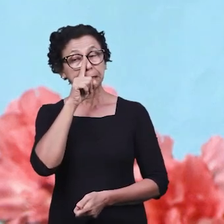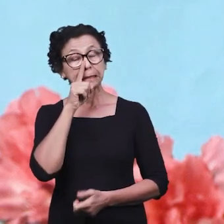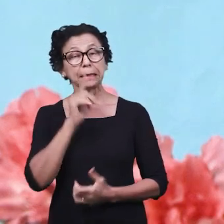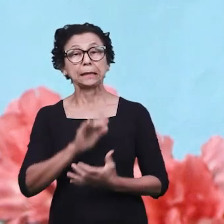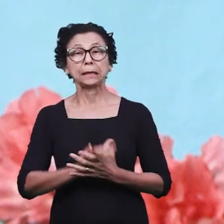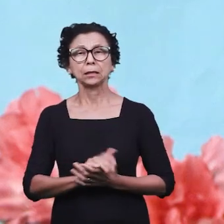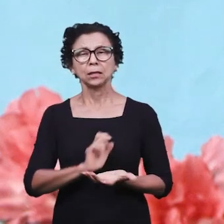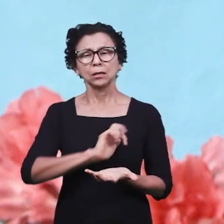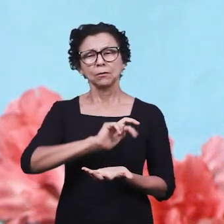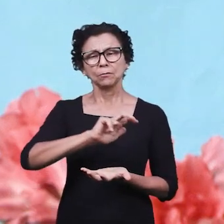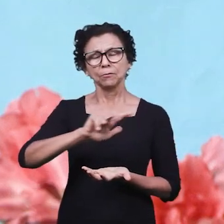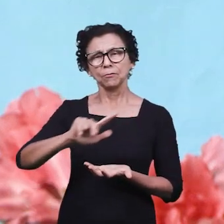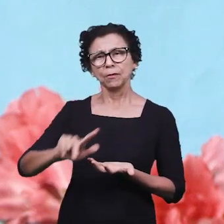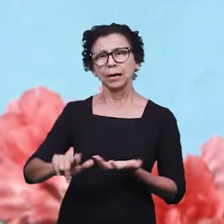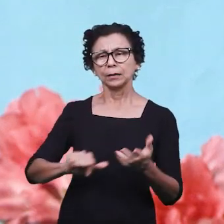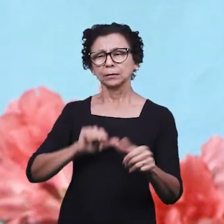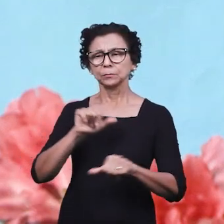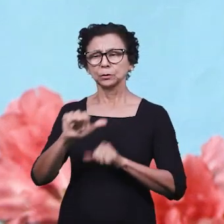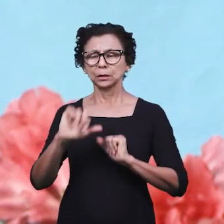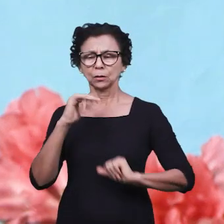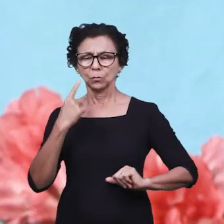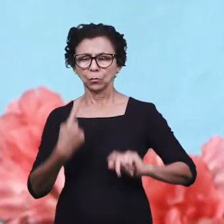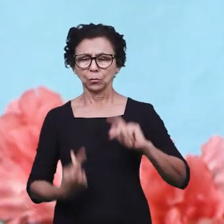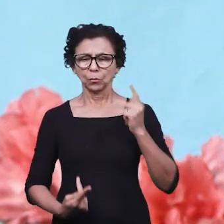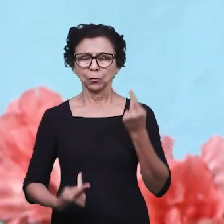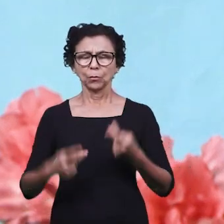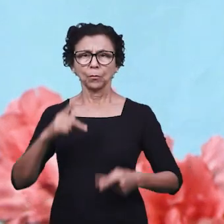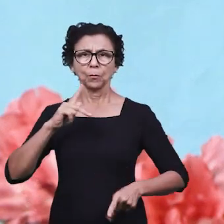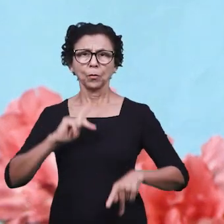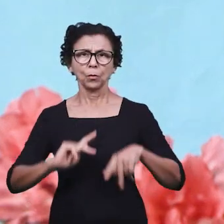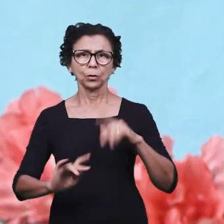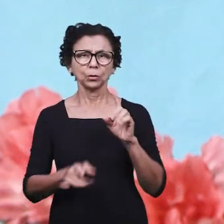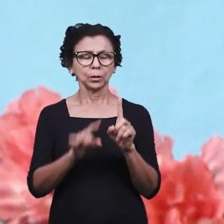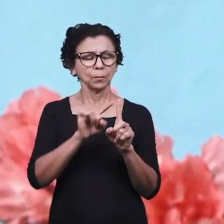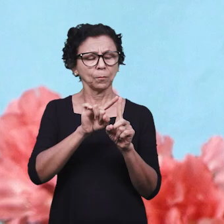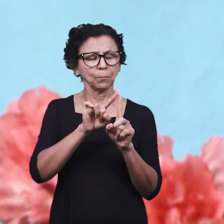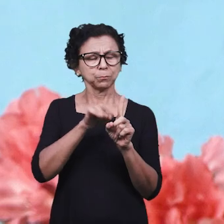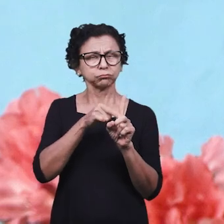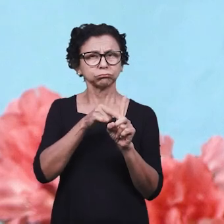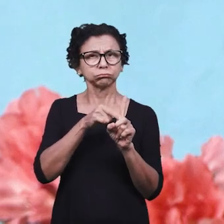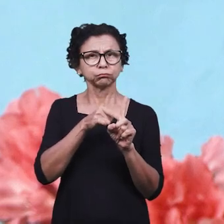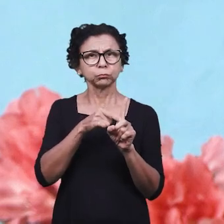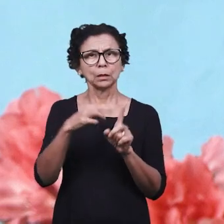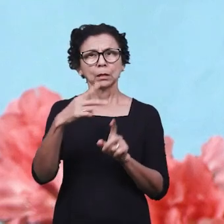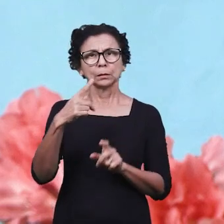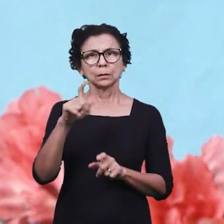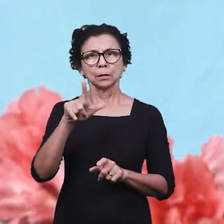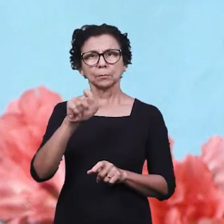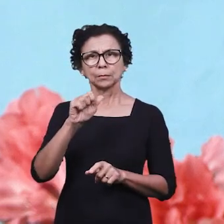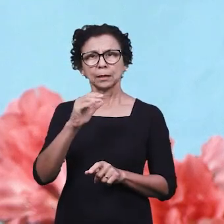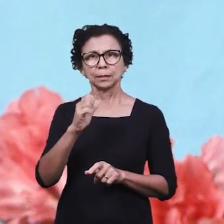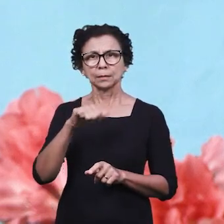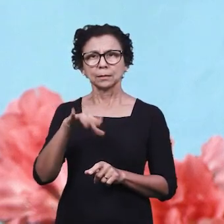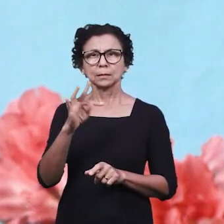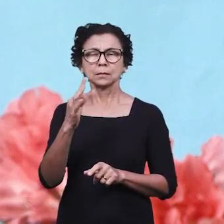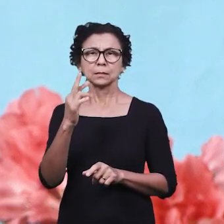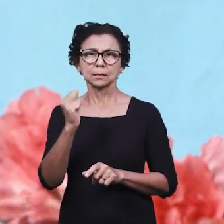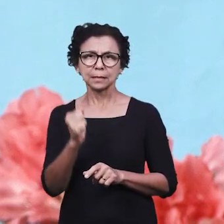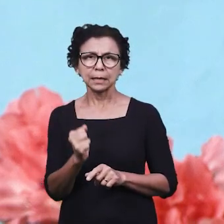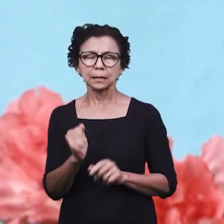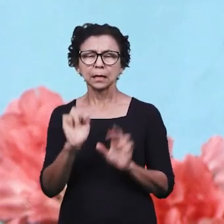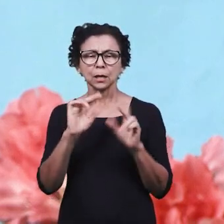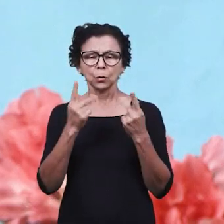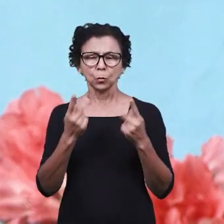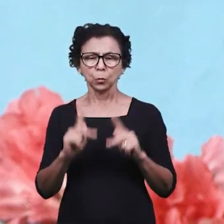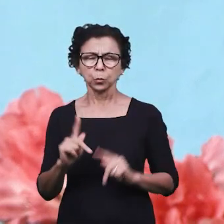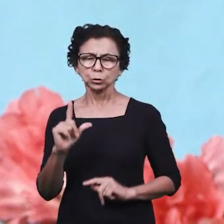devido a várias mudanças hormonais que a mulher passa para poder gerar o bebê. E a própria placenta ela é um fator hormonal de diminuição